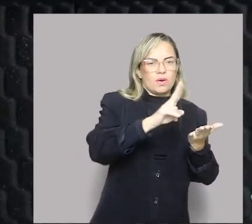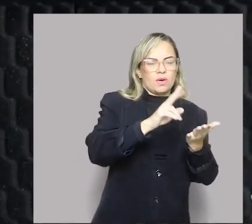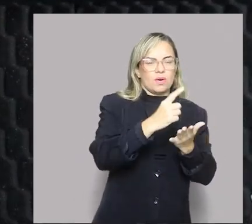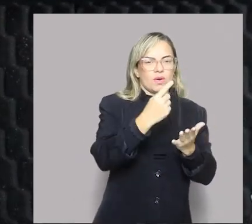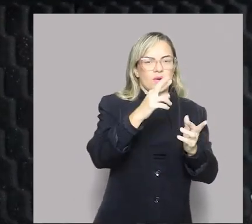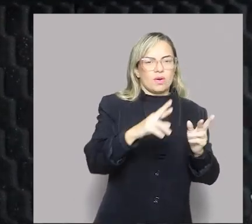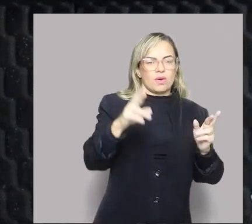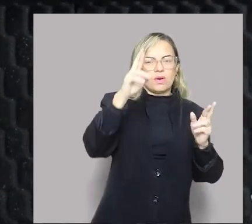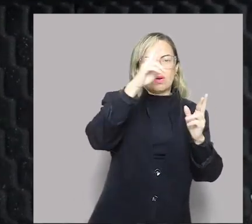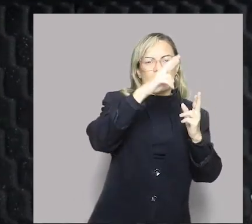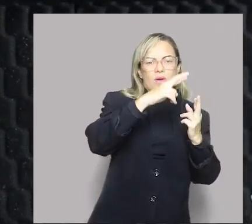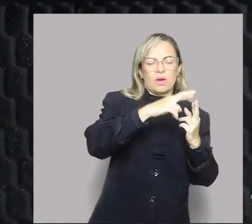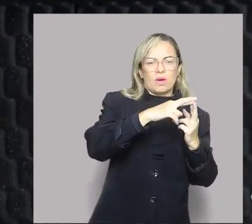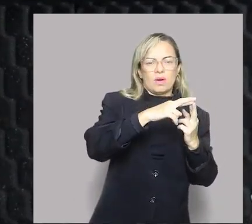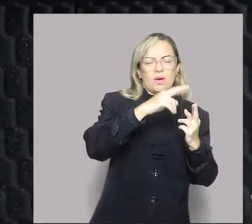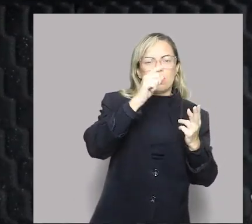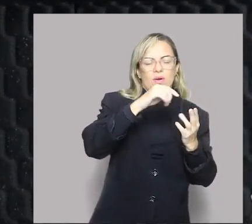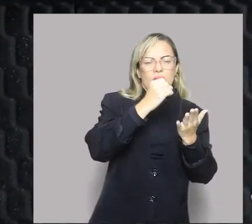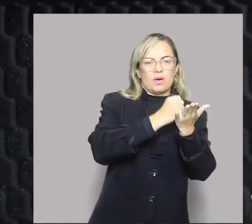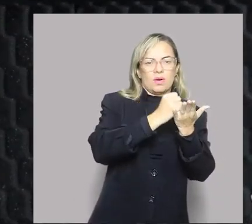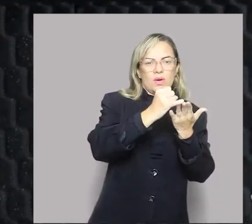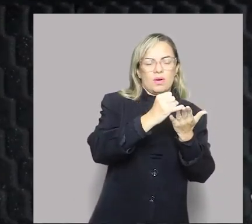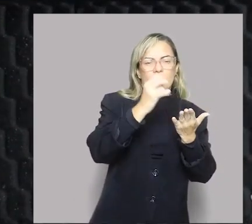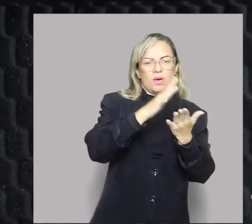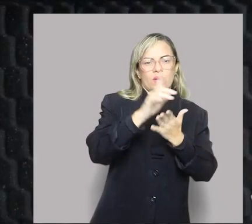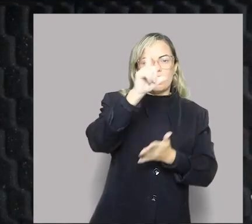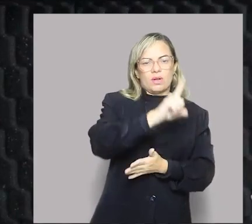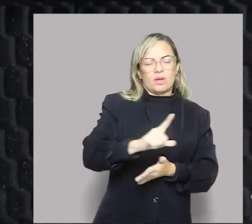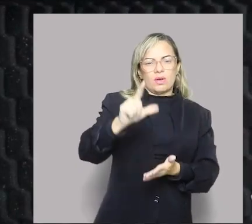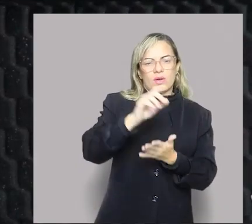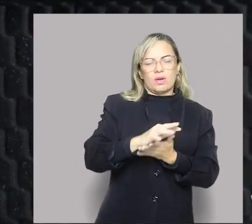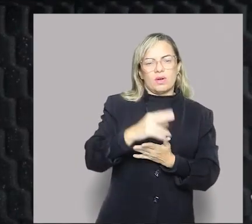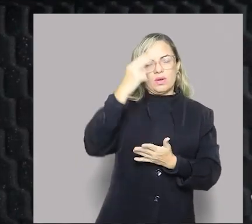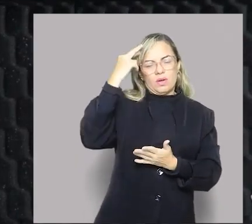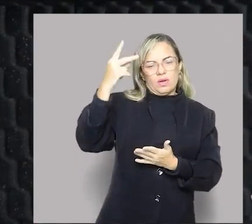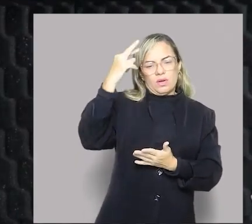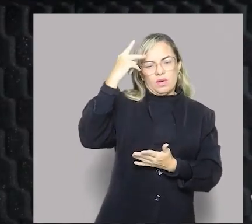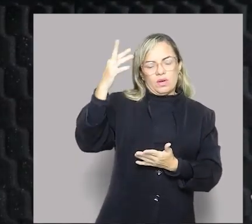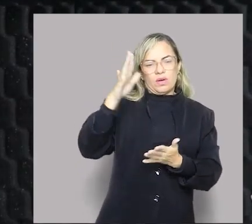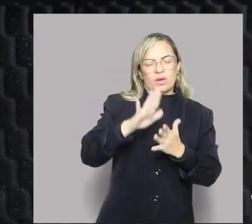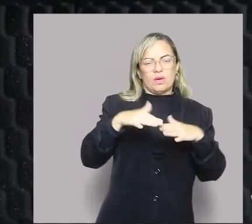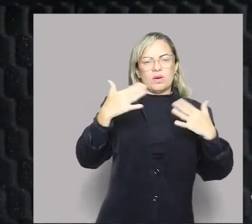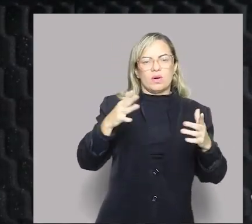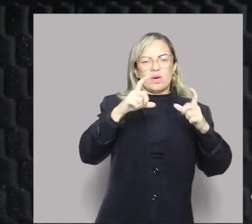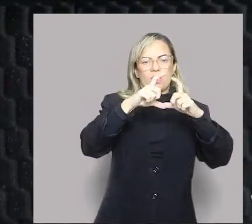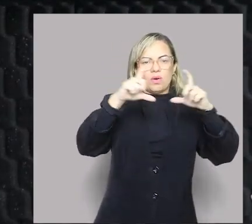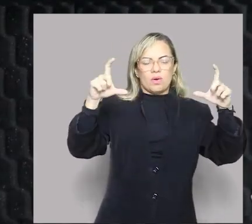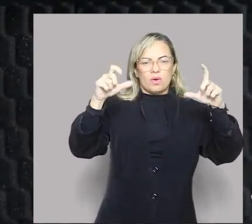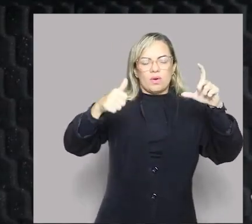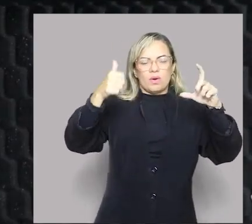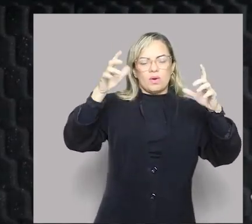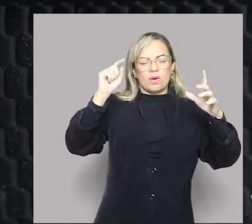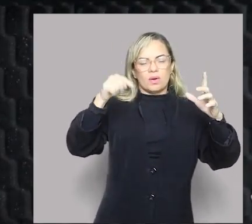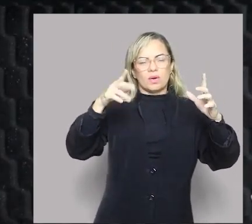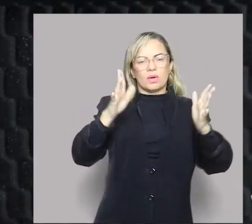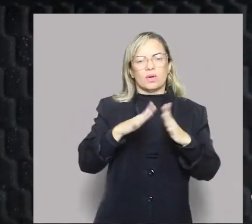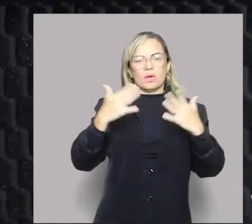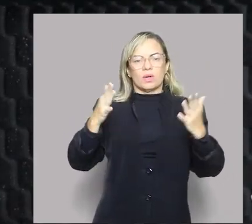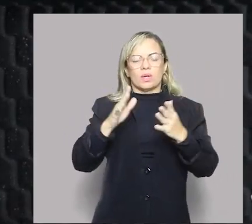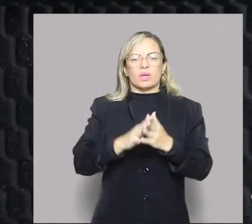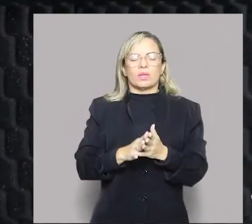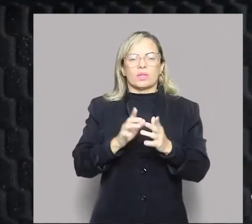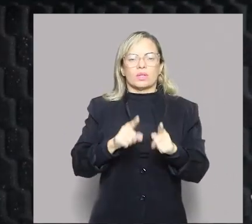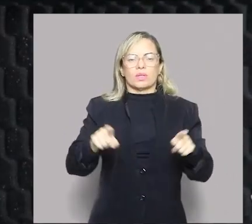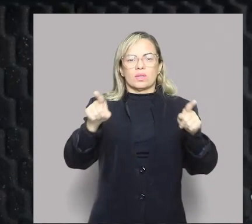referência, de preferência uma referência literária ou histórica, para iniciar ali o seu parágrafo, ou ainda você pode utilizar uma situação de